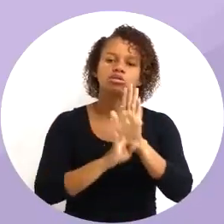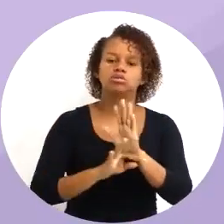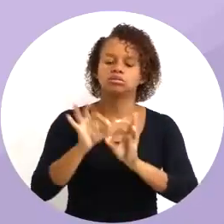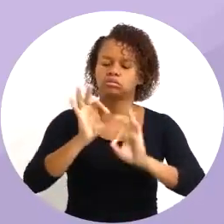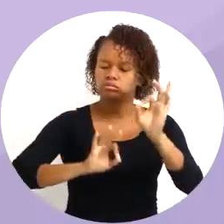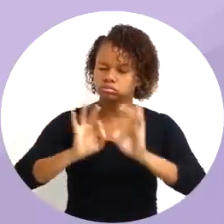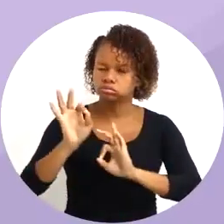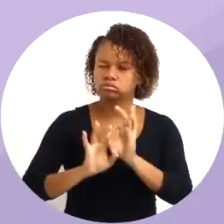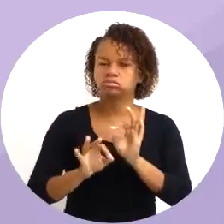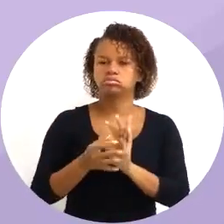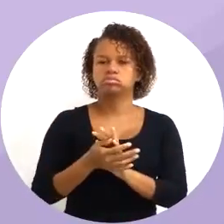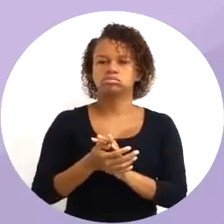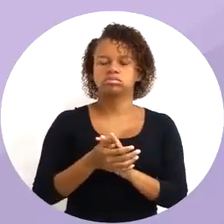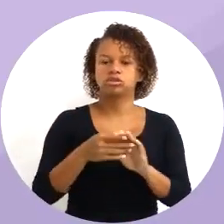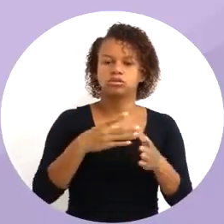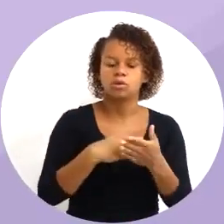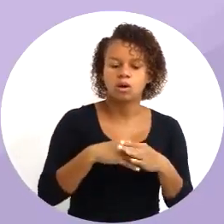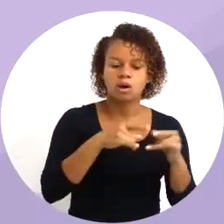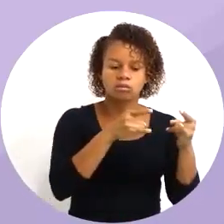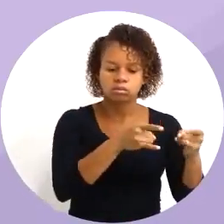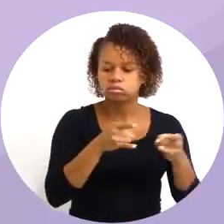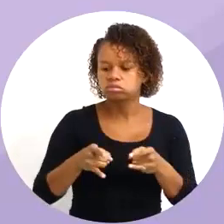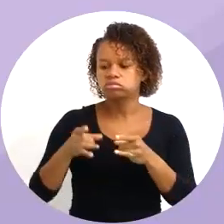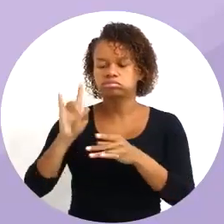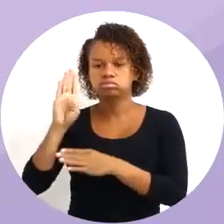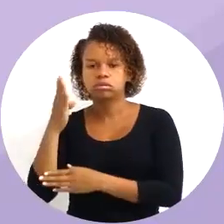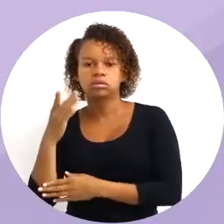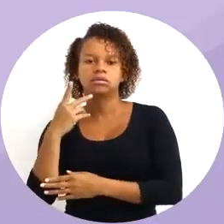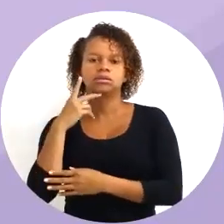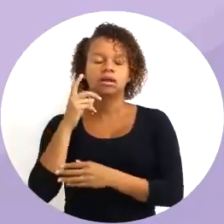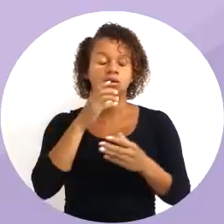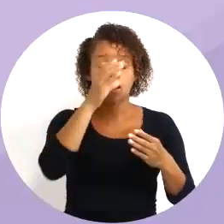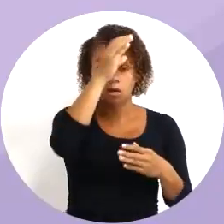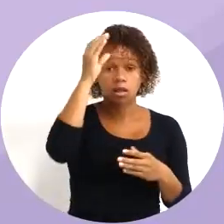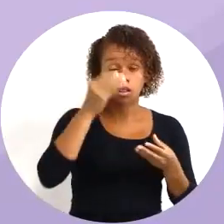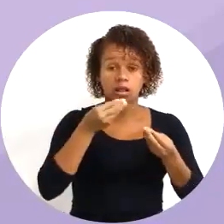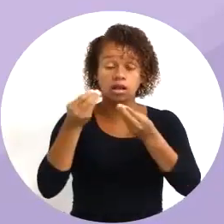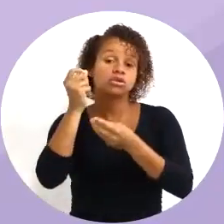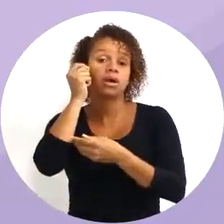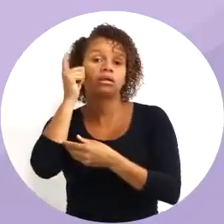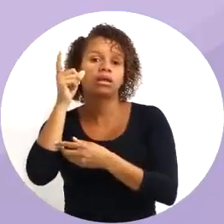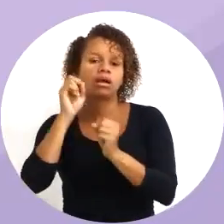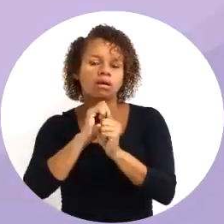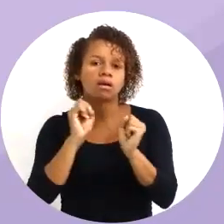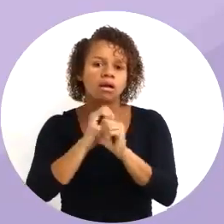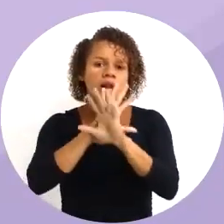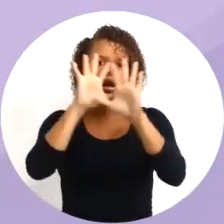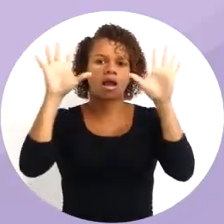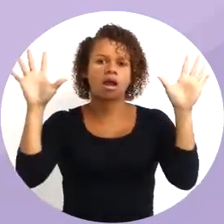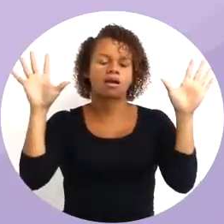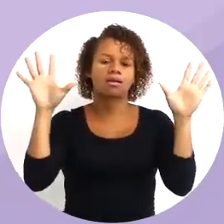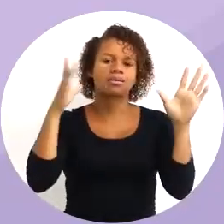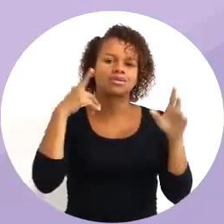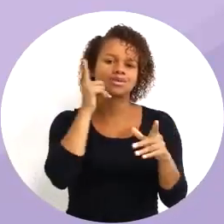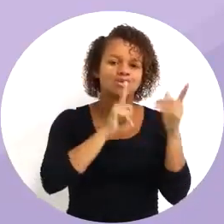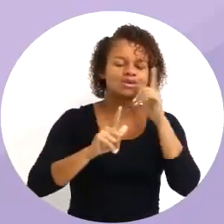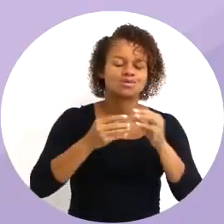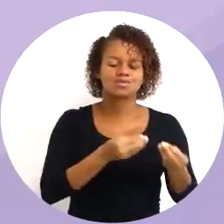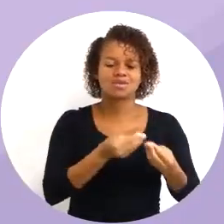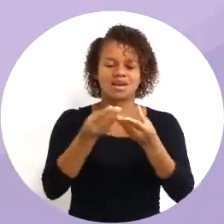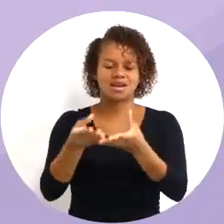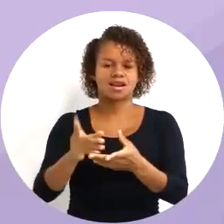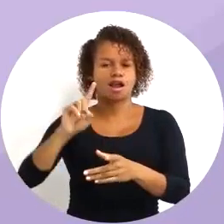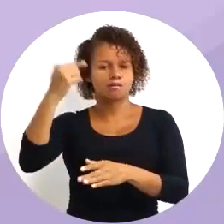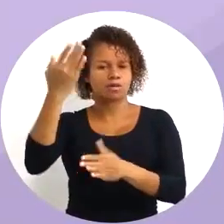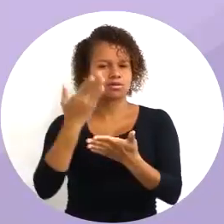apresenta as texturas, os acabamentos, os móveis que você pretende colocar, dando ao cliente uma ideia completa do projeto que